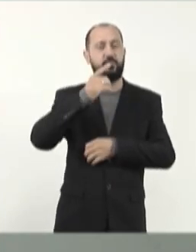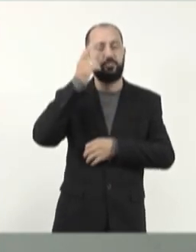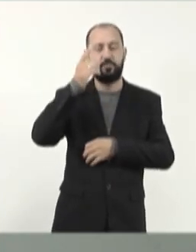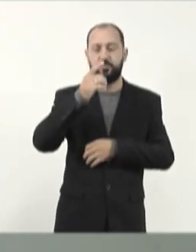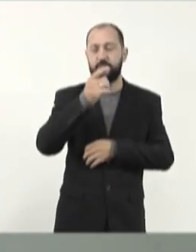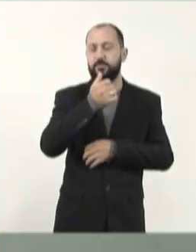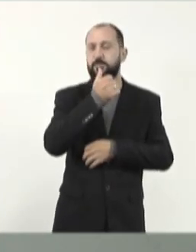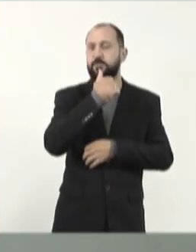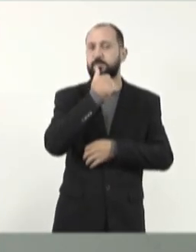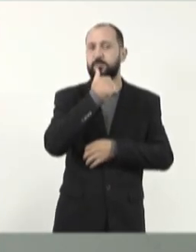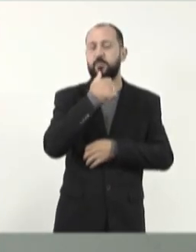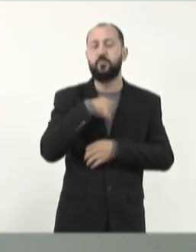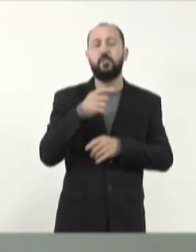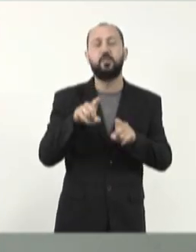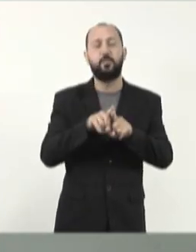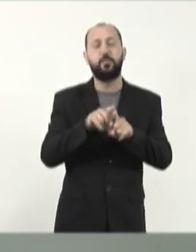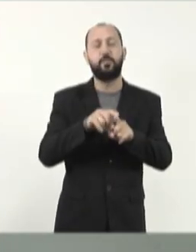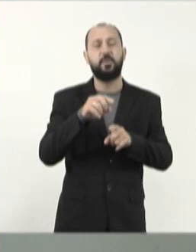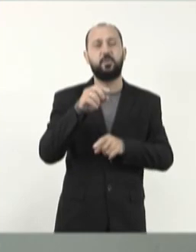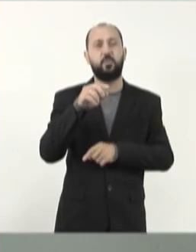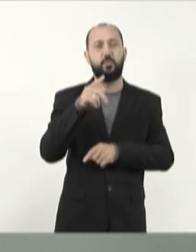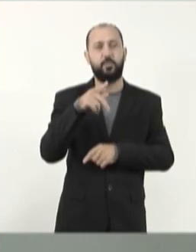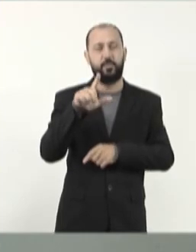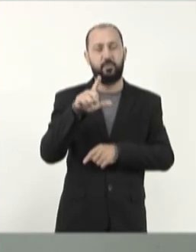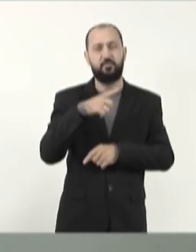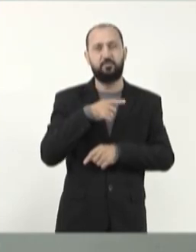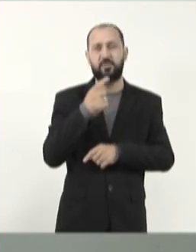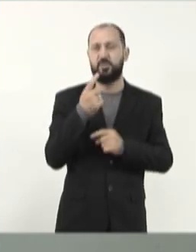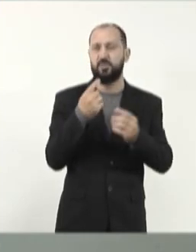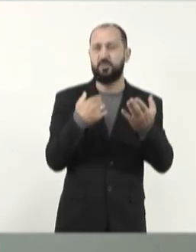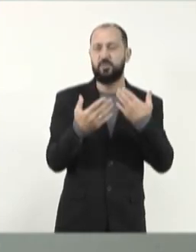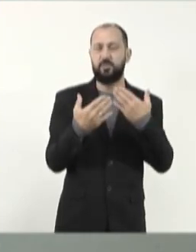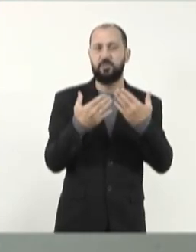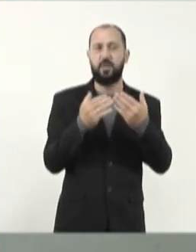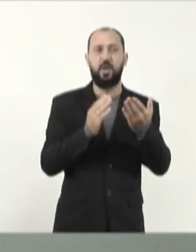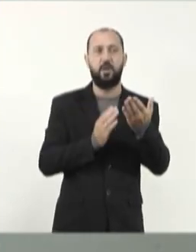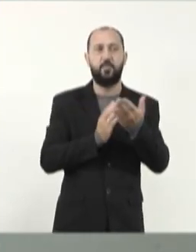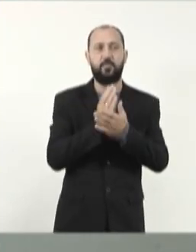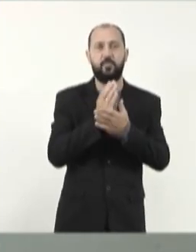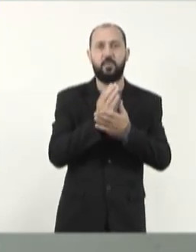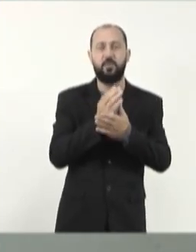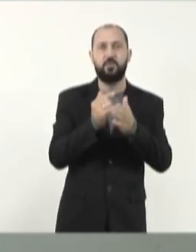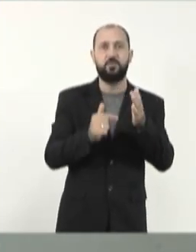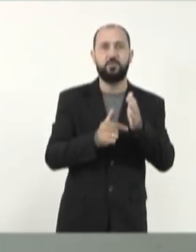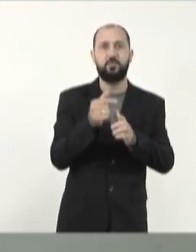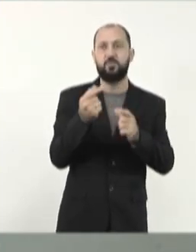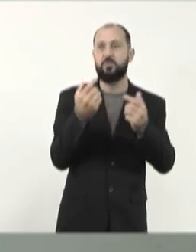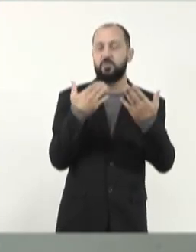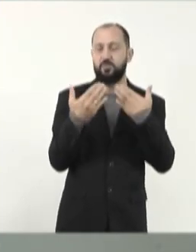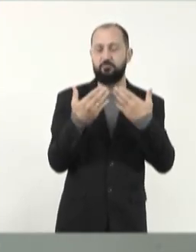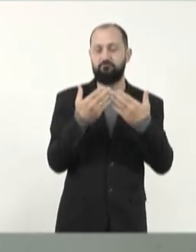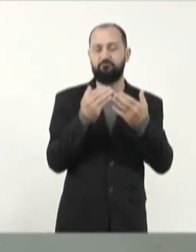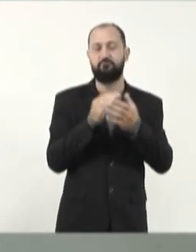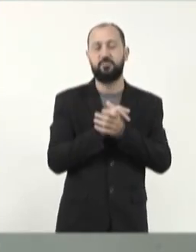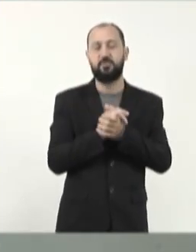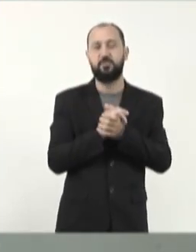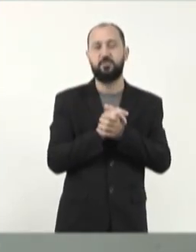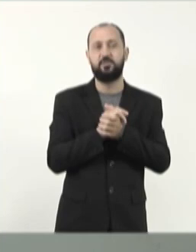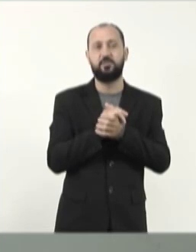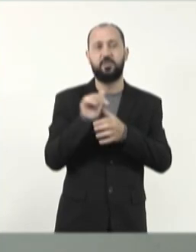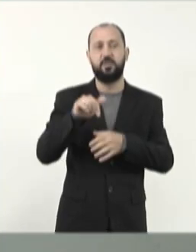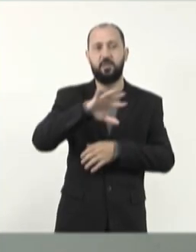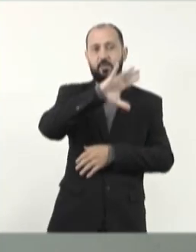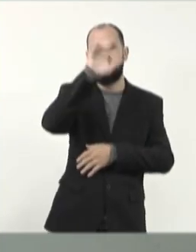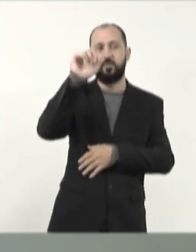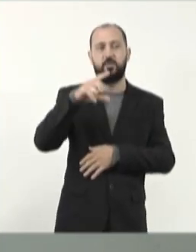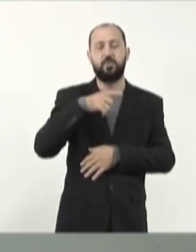Neno Razuc, também do PL. Essa matéria, por sua vez, ela foi discutida, votada e aprovada em segunda discussão, e que institui aqui em Mato